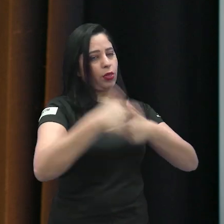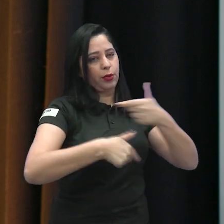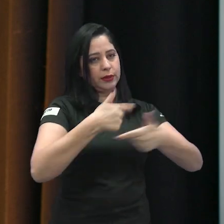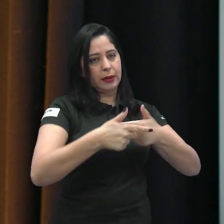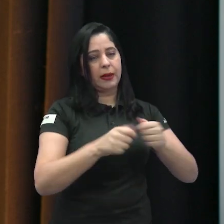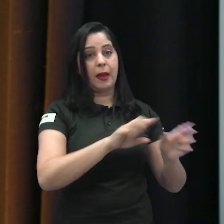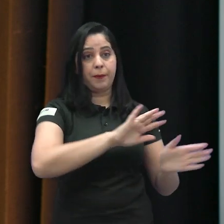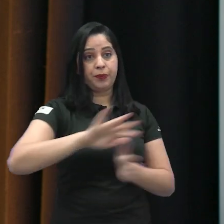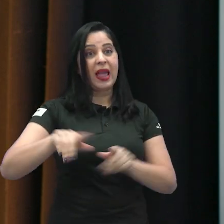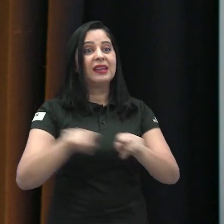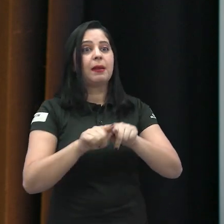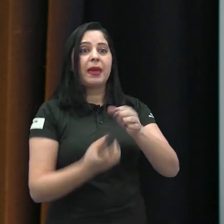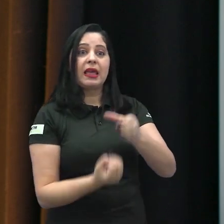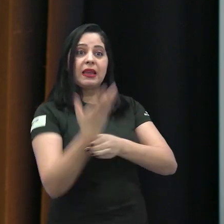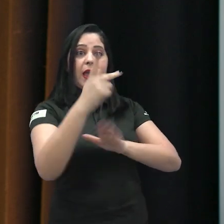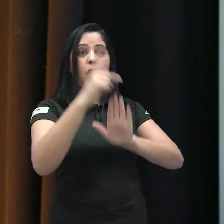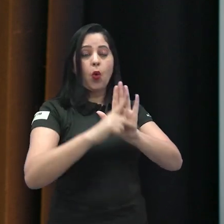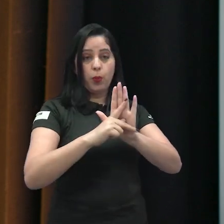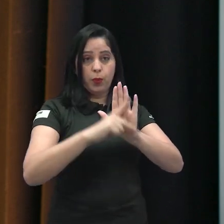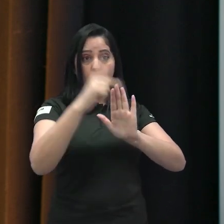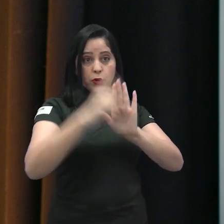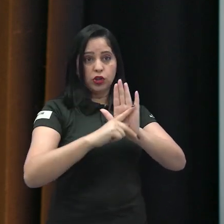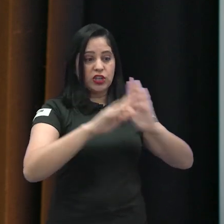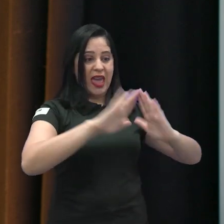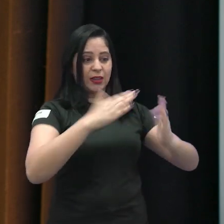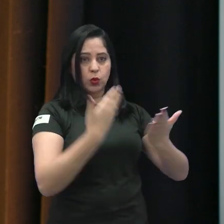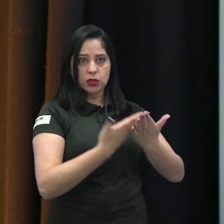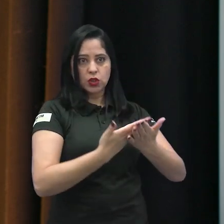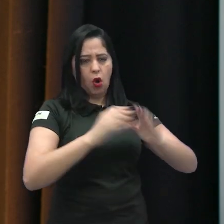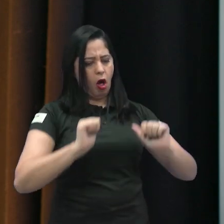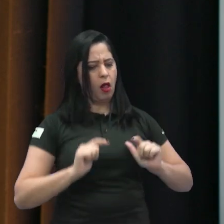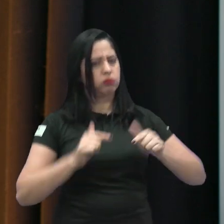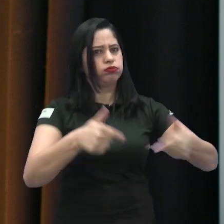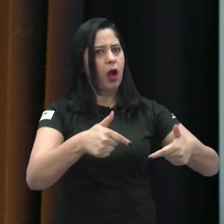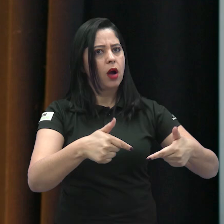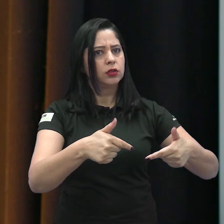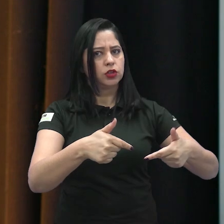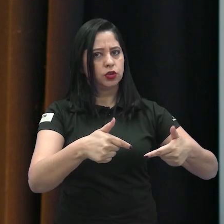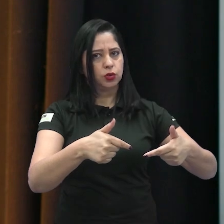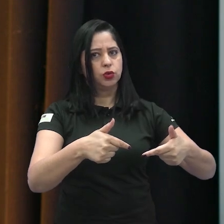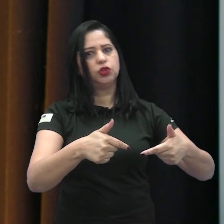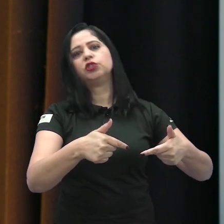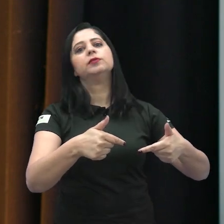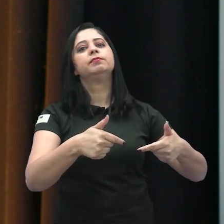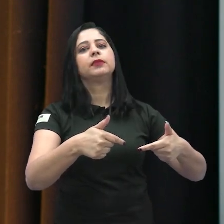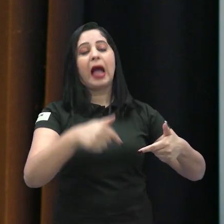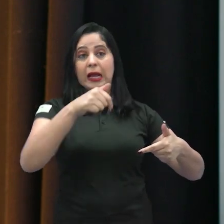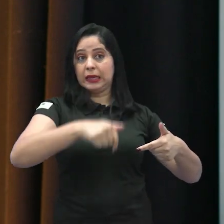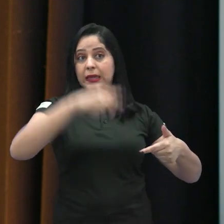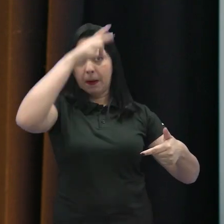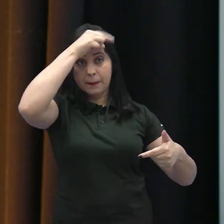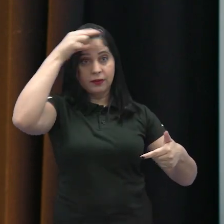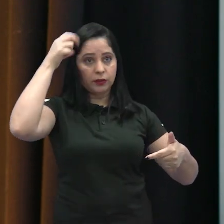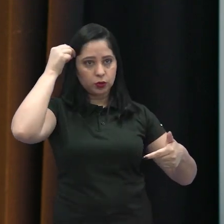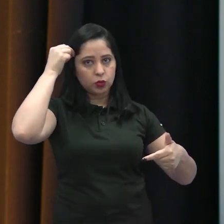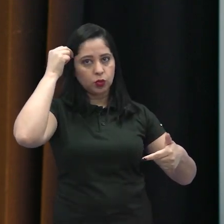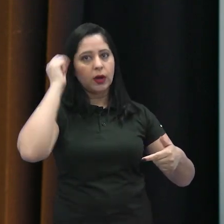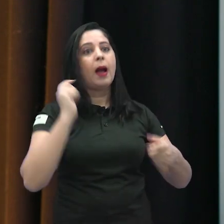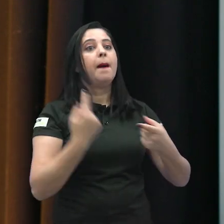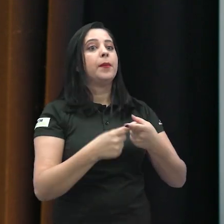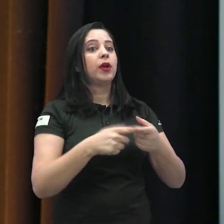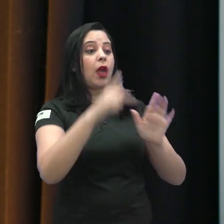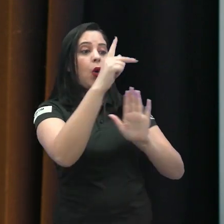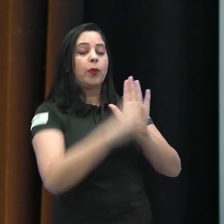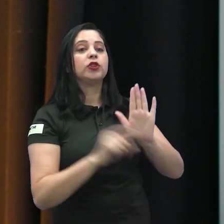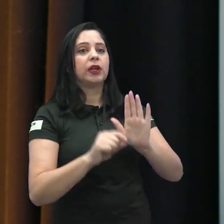Ativa, né, que é um projeto de formação esportiva, na verdade, formação educacional através do esporte nas escolas municipais. É um